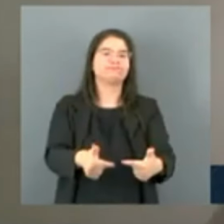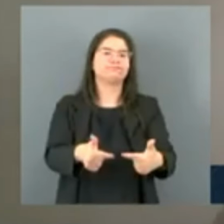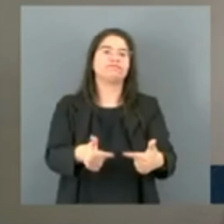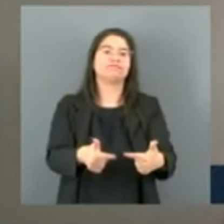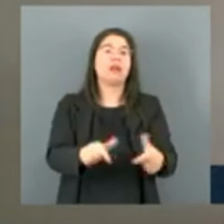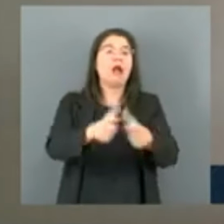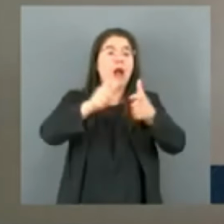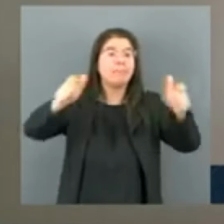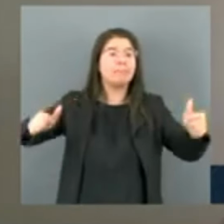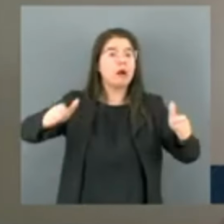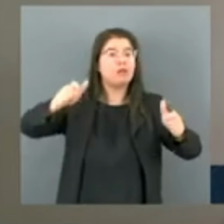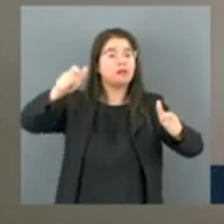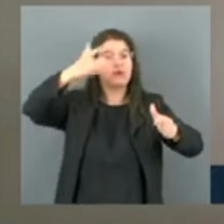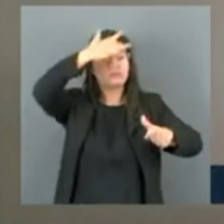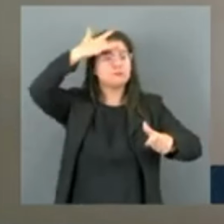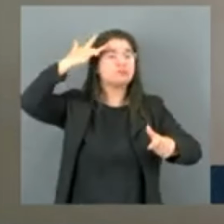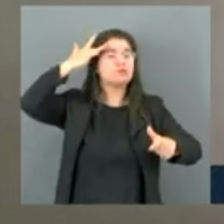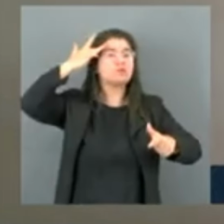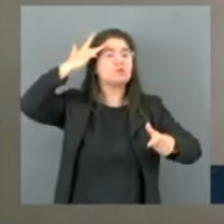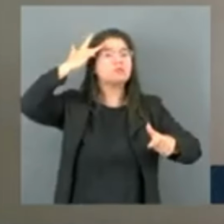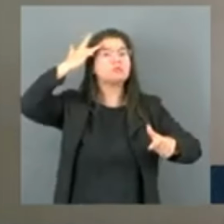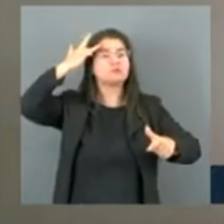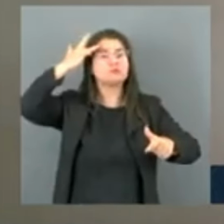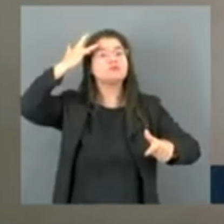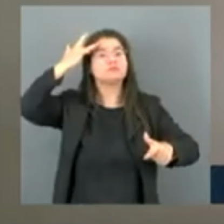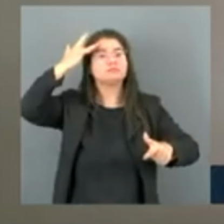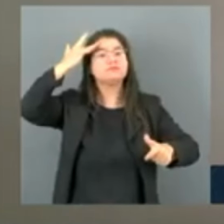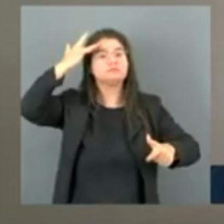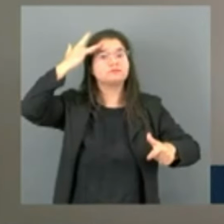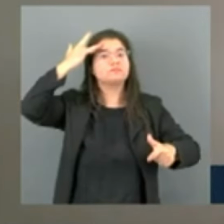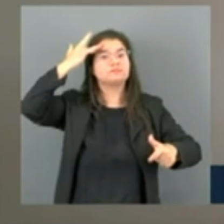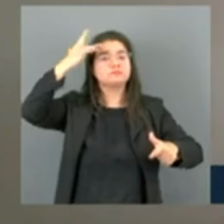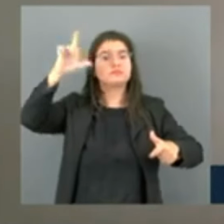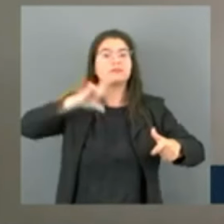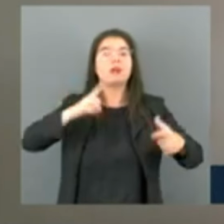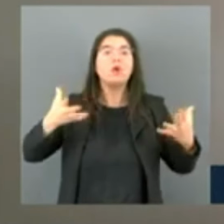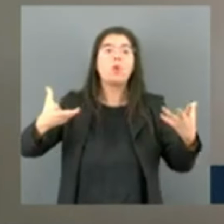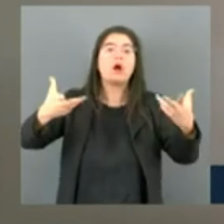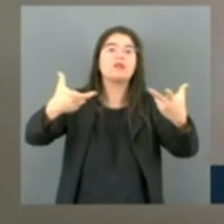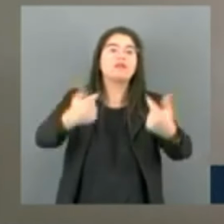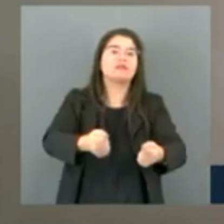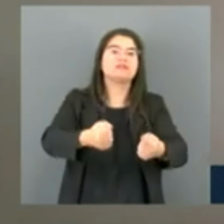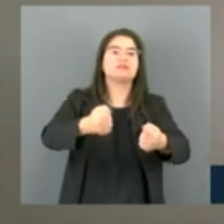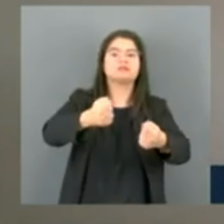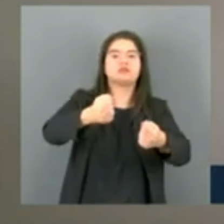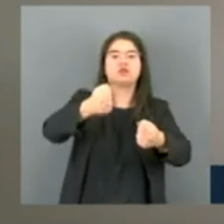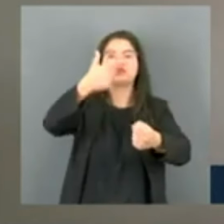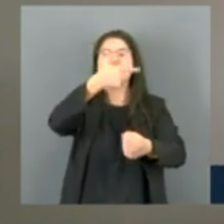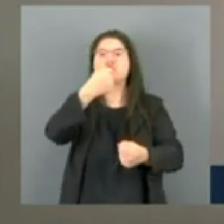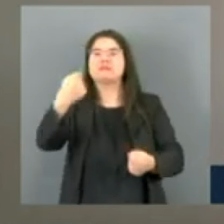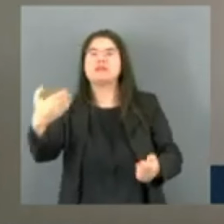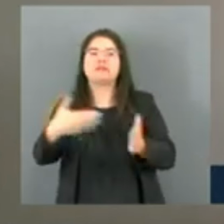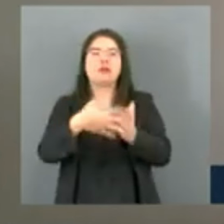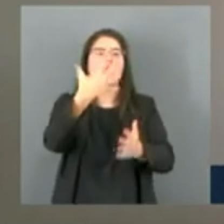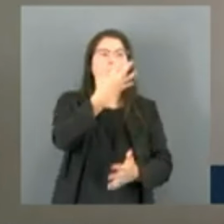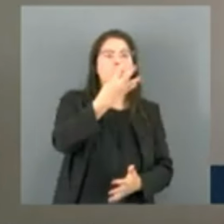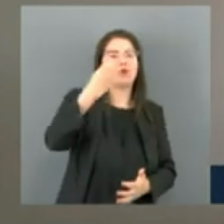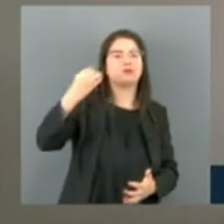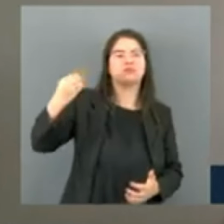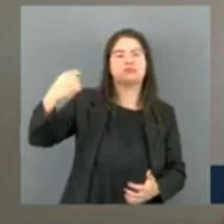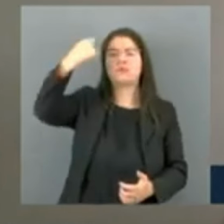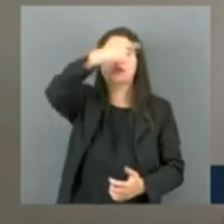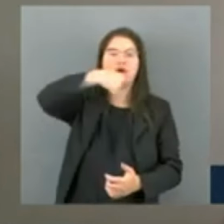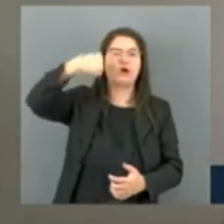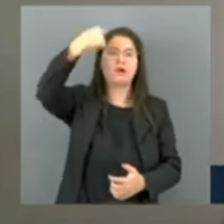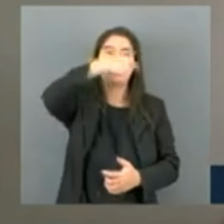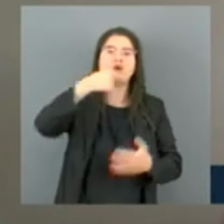esmagadora maioria das pessoas em atuação, elas obtiveram suas qualificações em programas educacionais de 200 a 400 horas. E